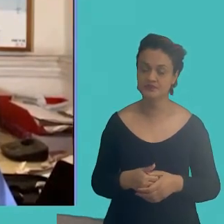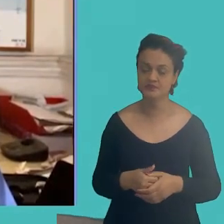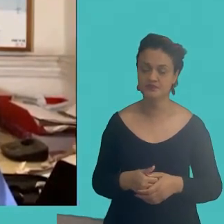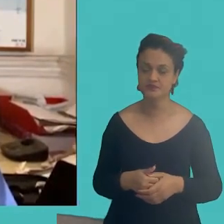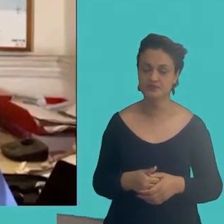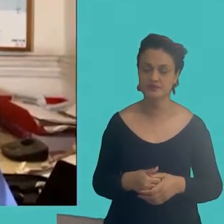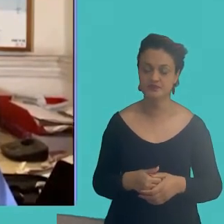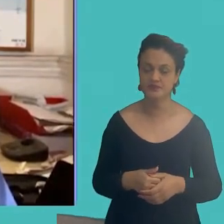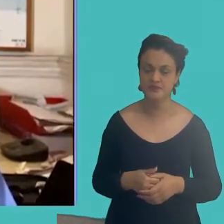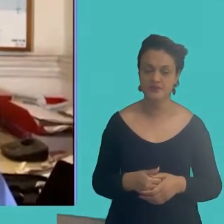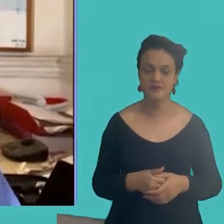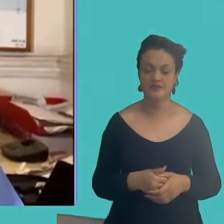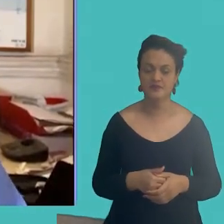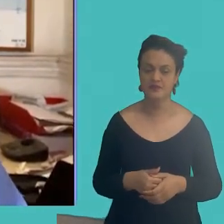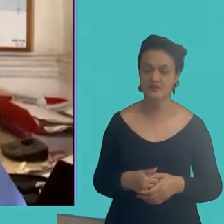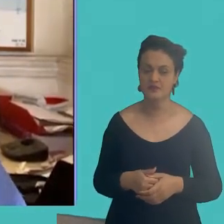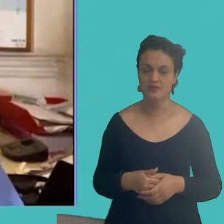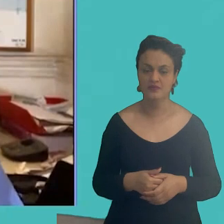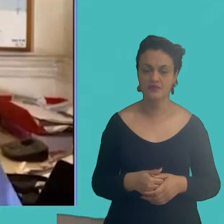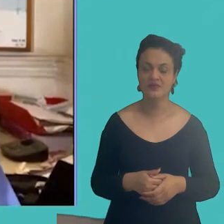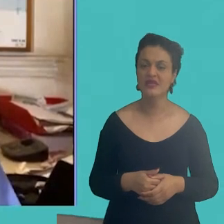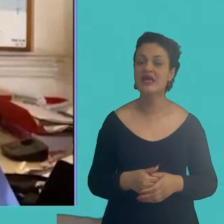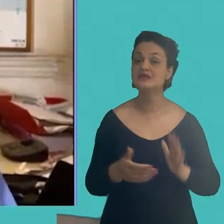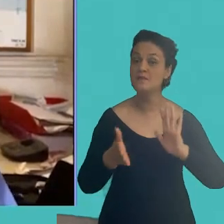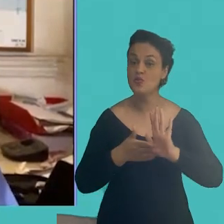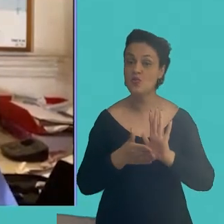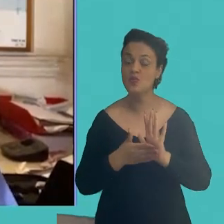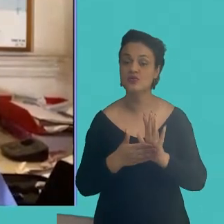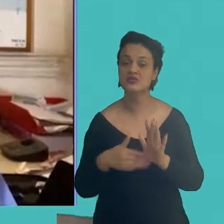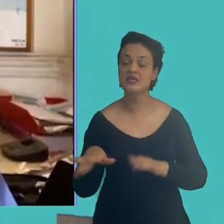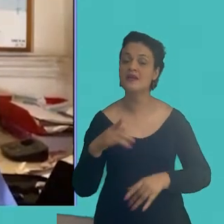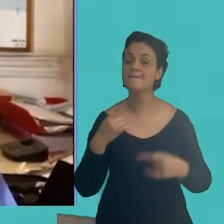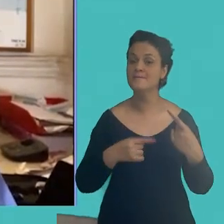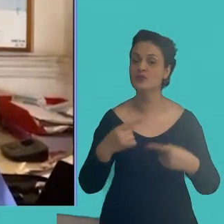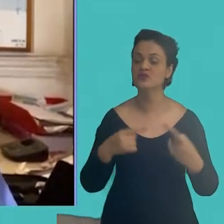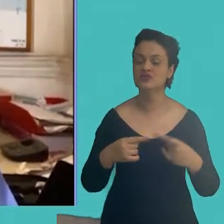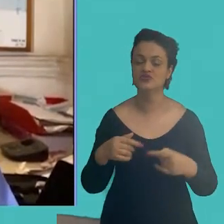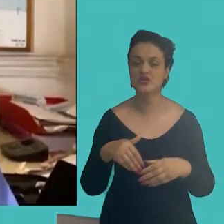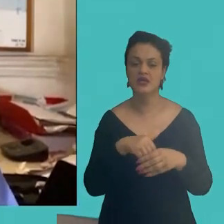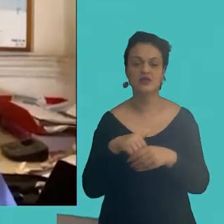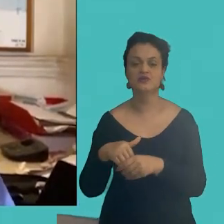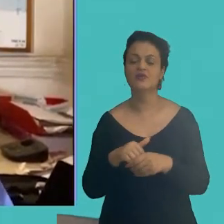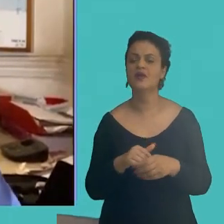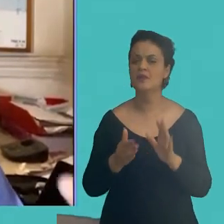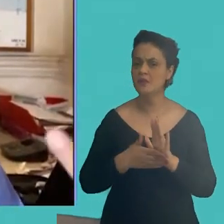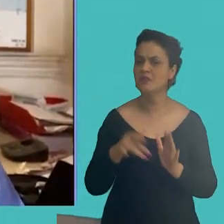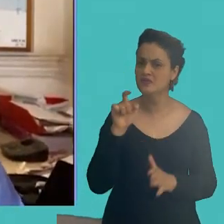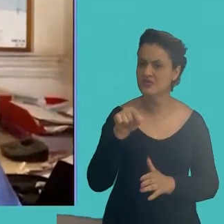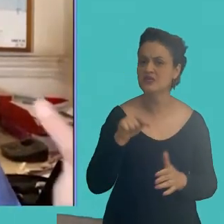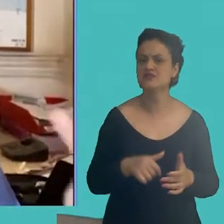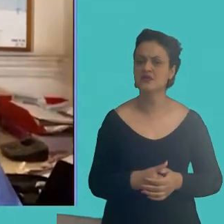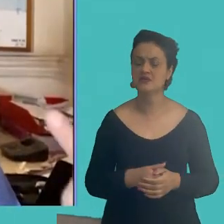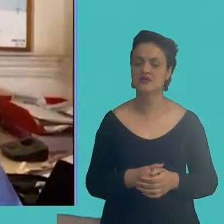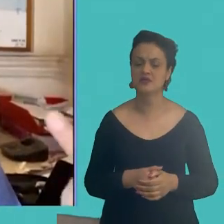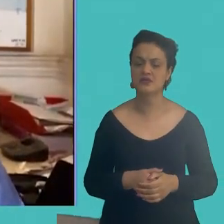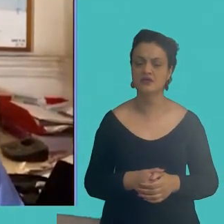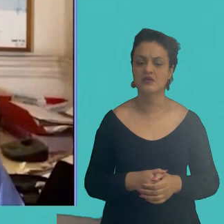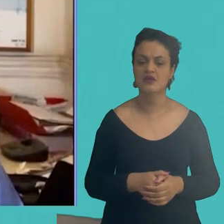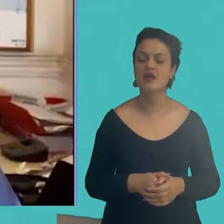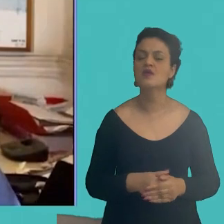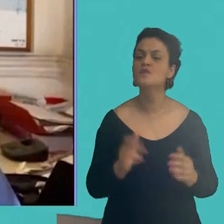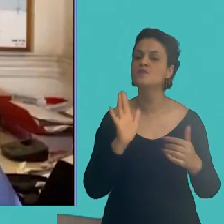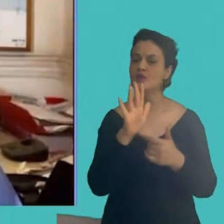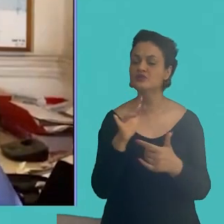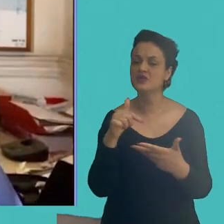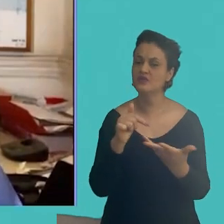essa proposta político-eleitoral, porque não se trata de outra coisa. Eu trouxe do plano aberto, do plano mais geral